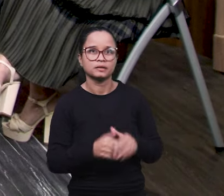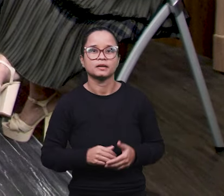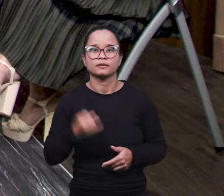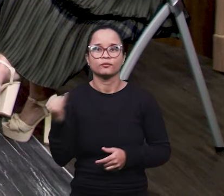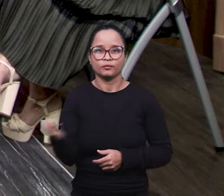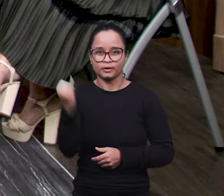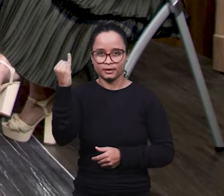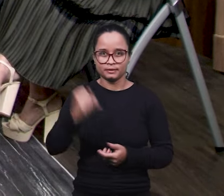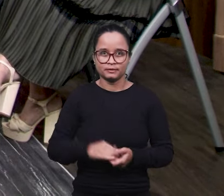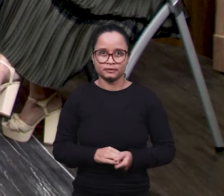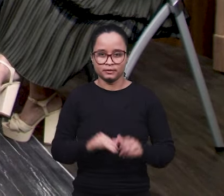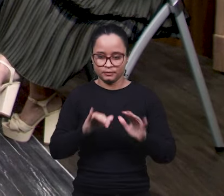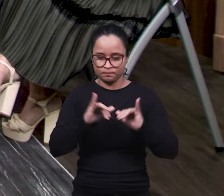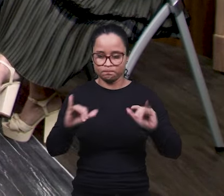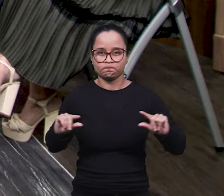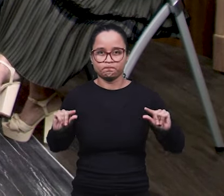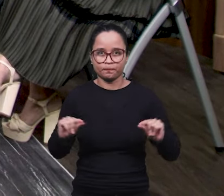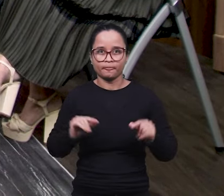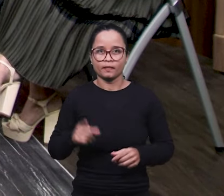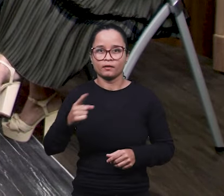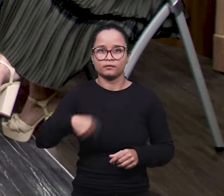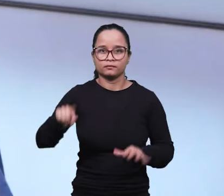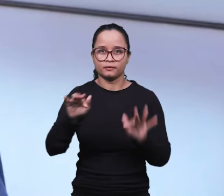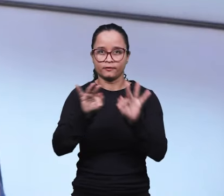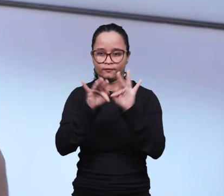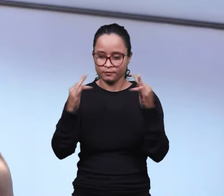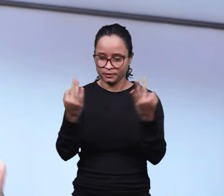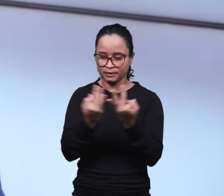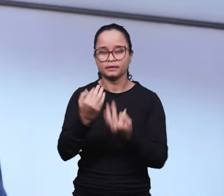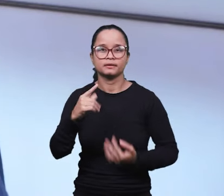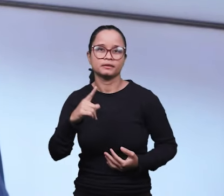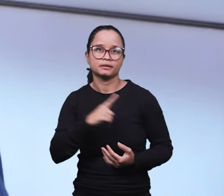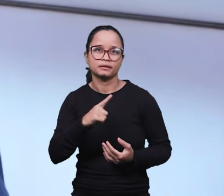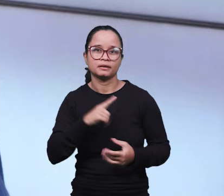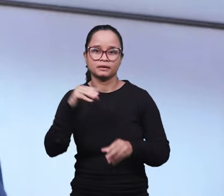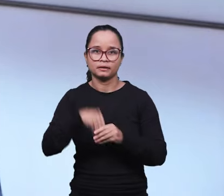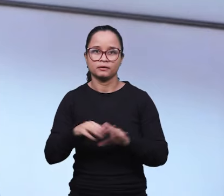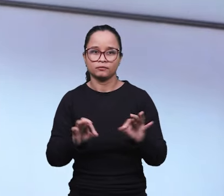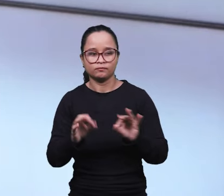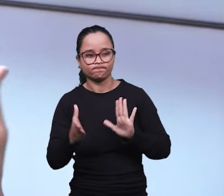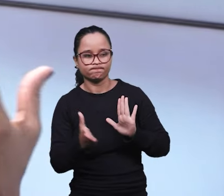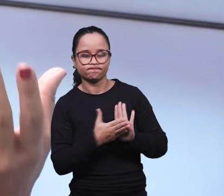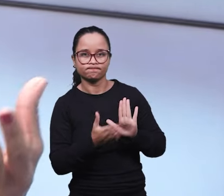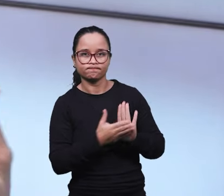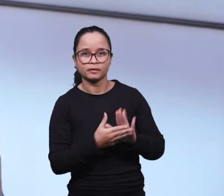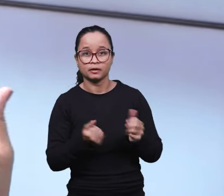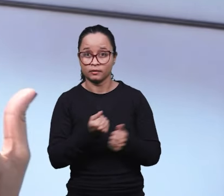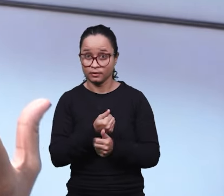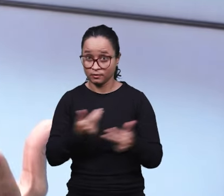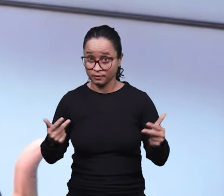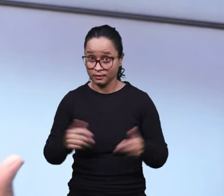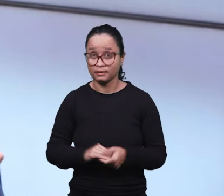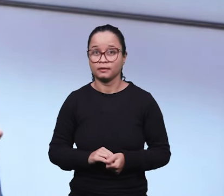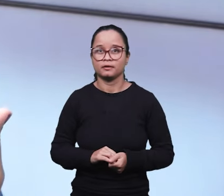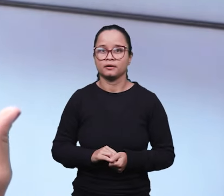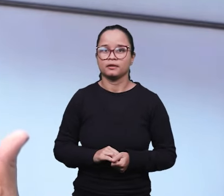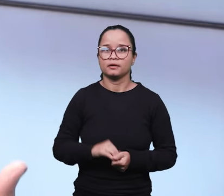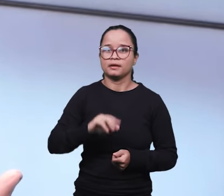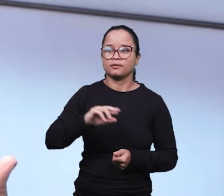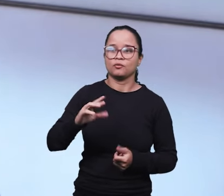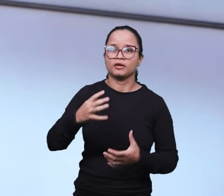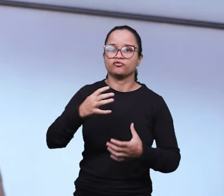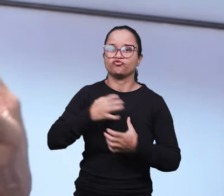importante dizer sobre isso que nós temos uma família que está dentro de um propósito Então as coisas não estão sendo feita de uma